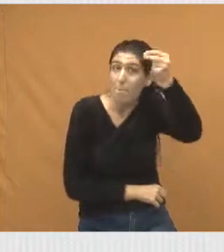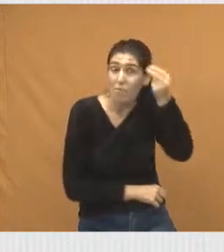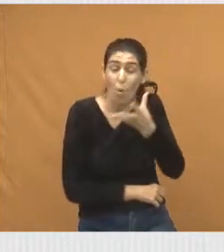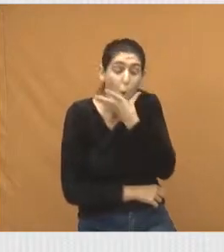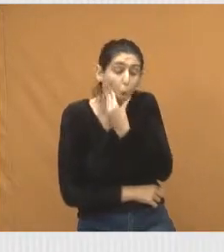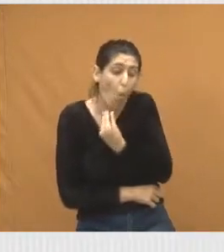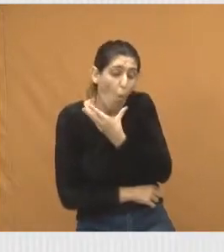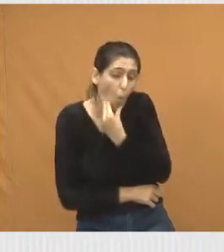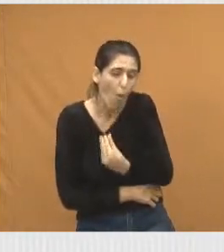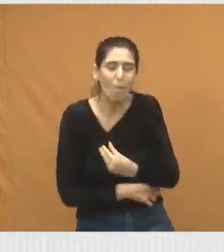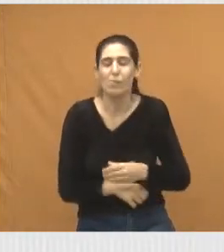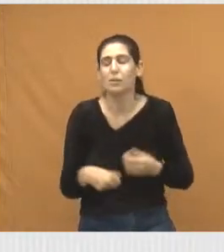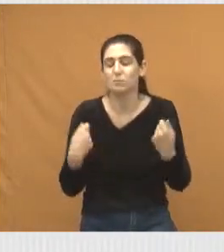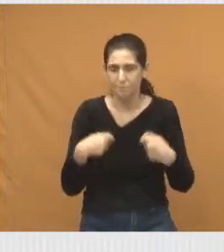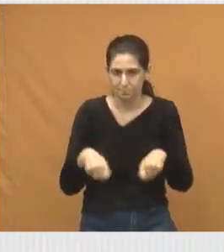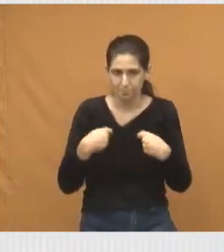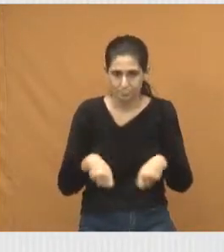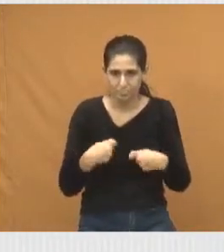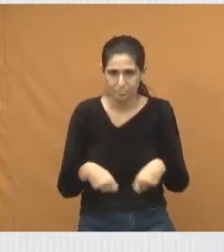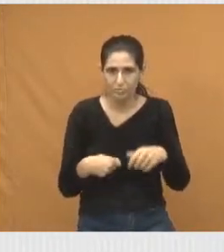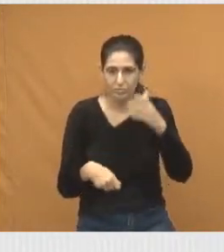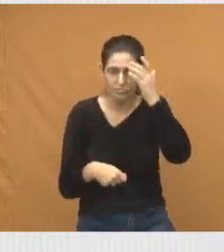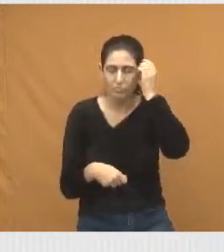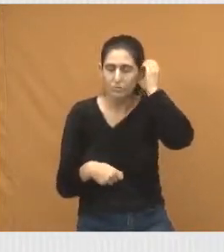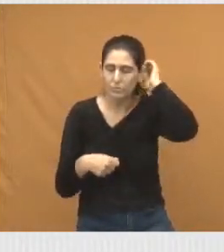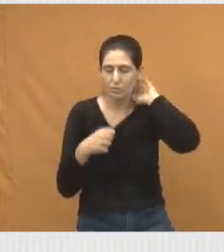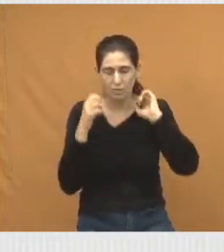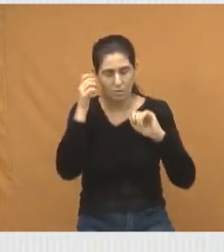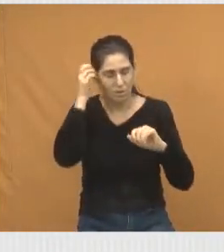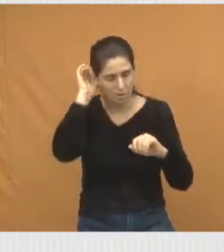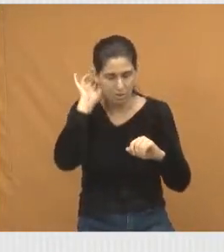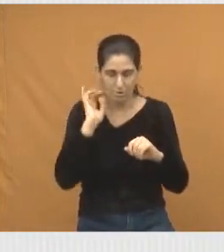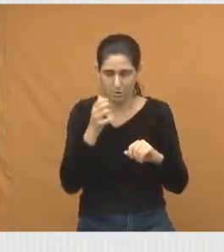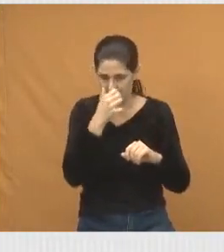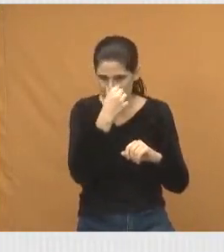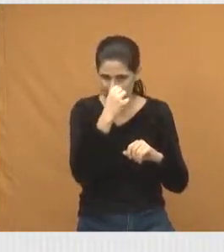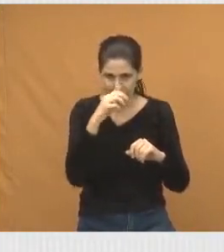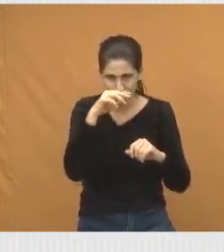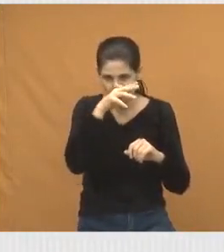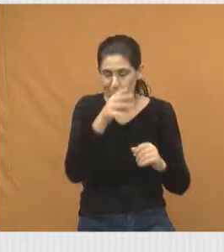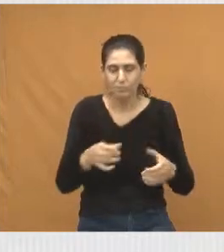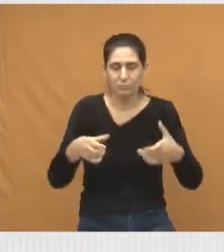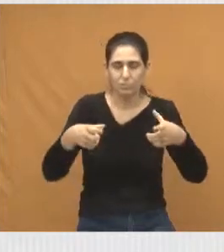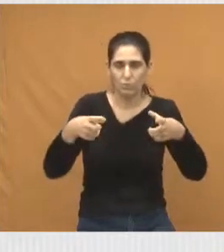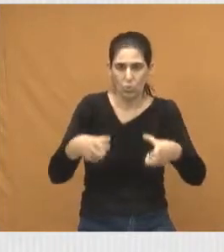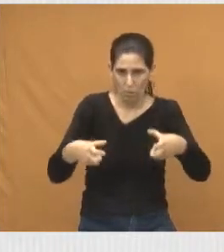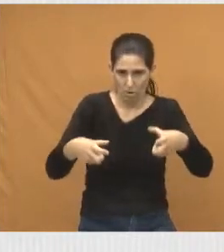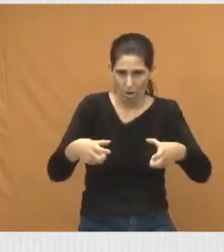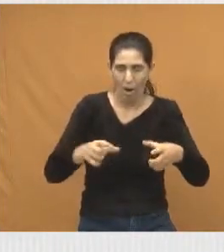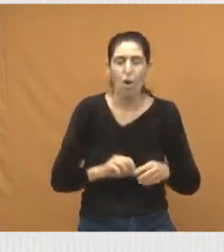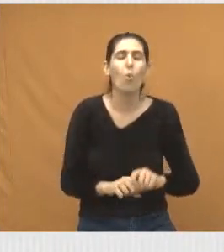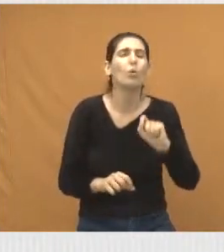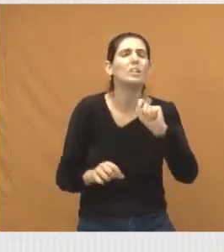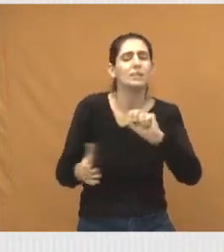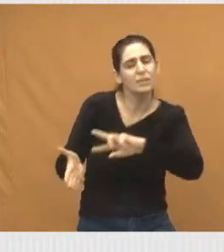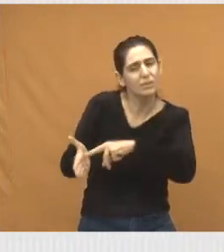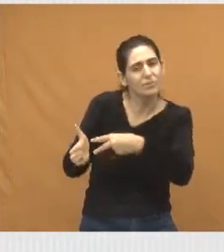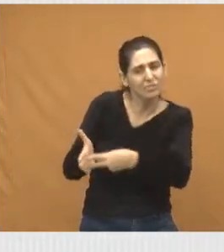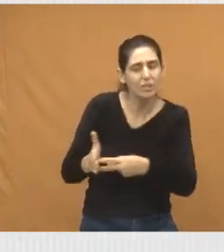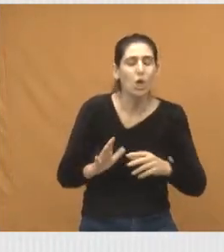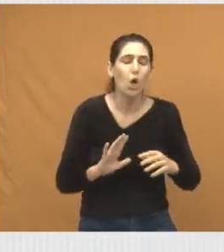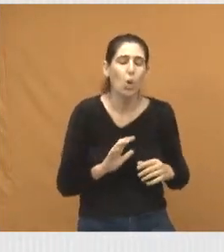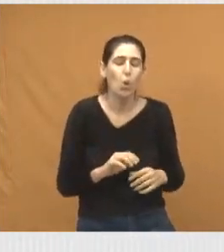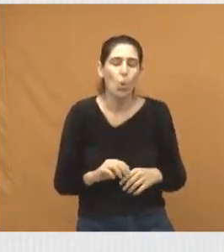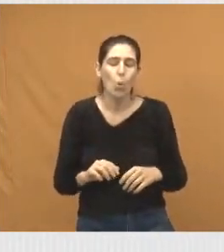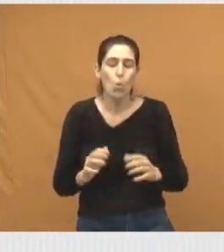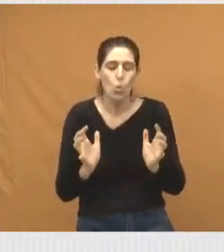que implante ali o nosso lugar. O que é o nosso lugar? Aquilo que vai toda a estrutura da prefeitura e faz ali